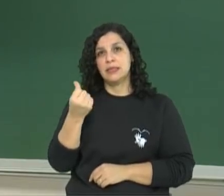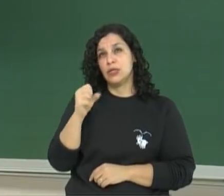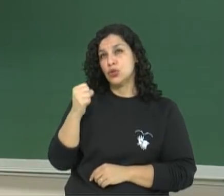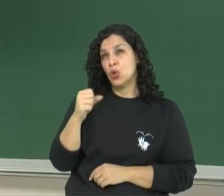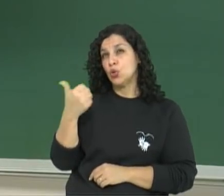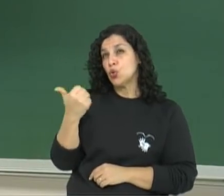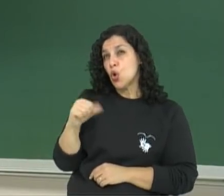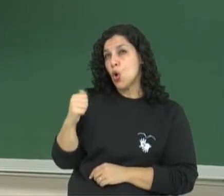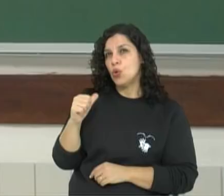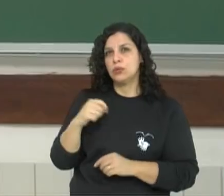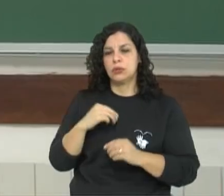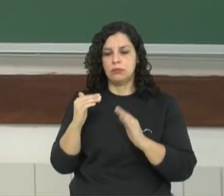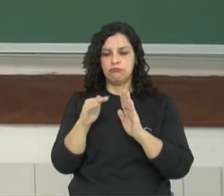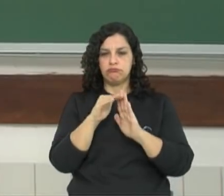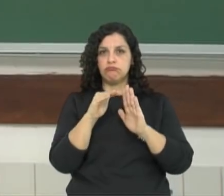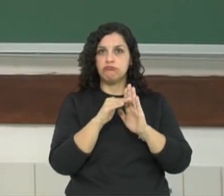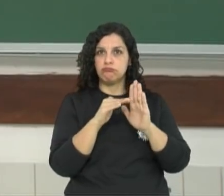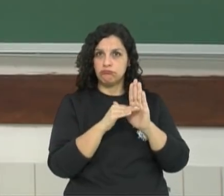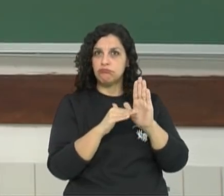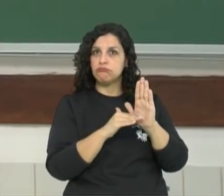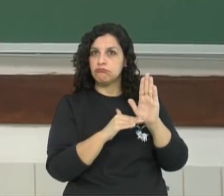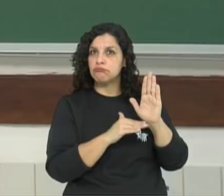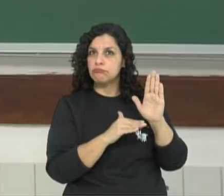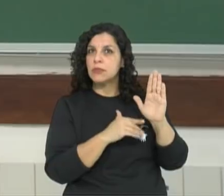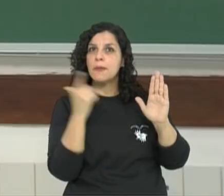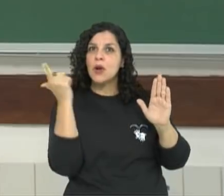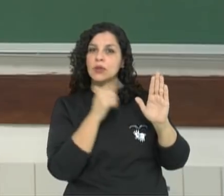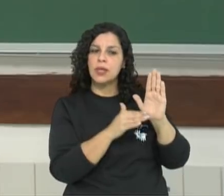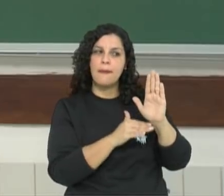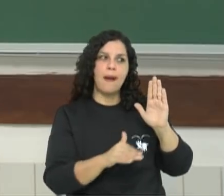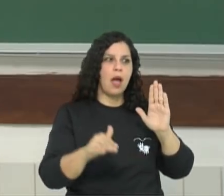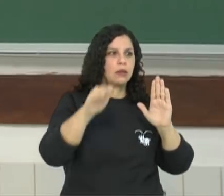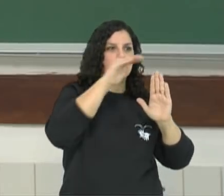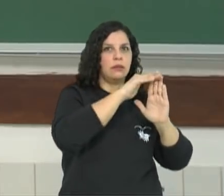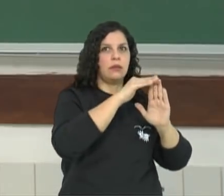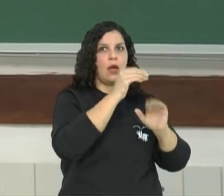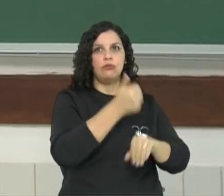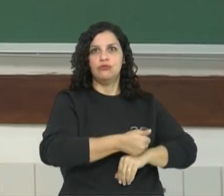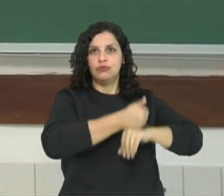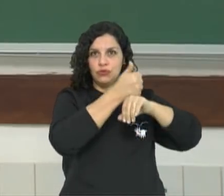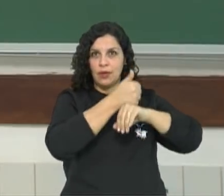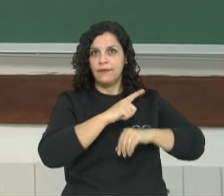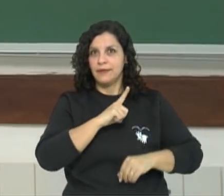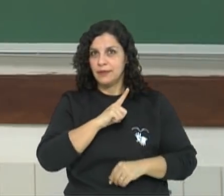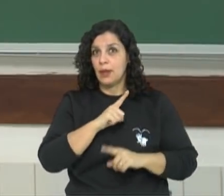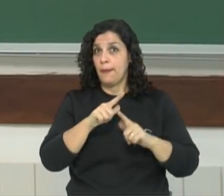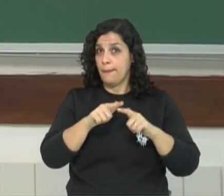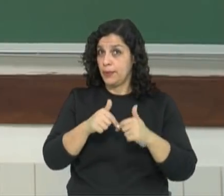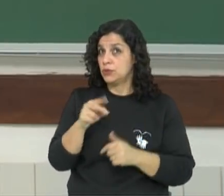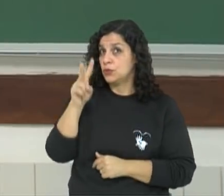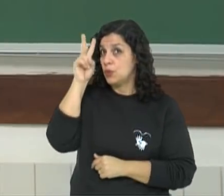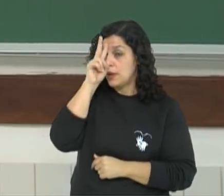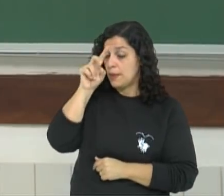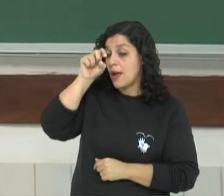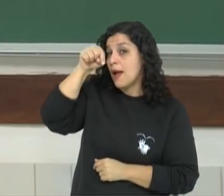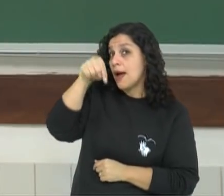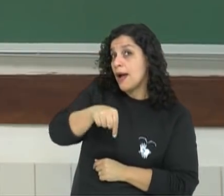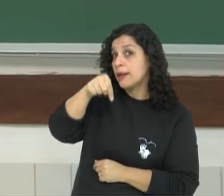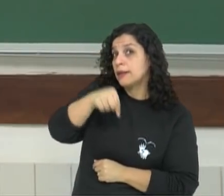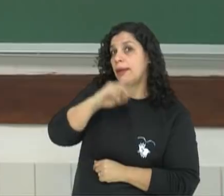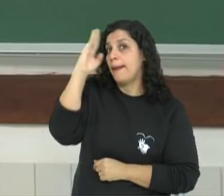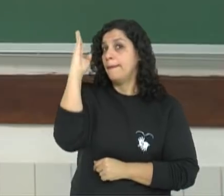8, 11 níveis dentro do Muay Thai. Lembrando que essa graduação é para